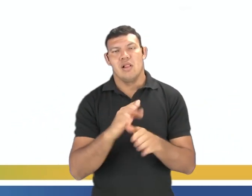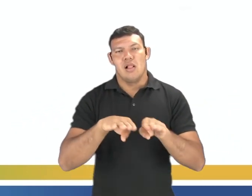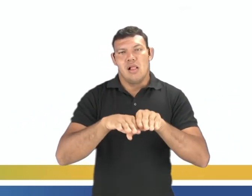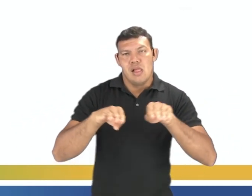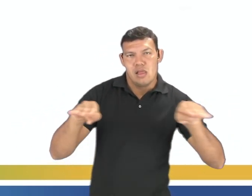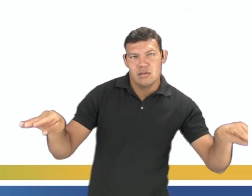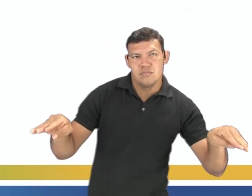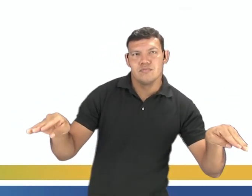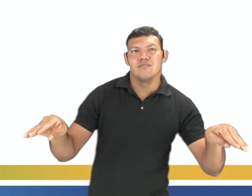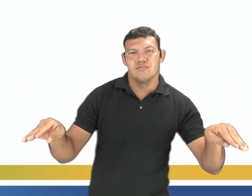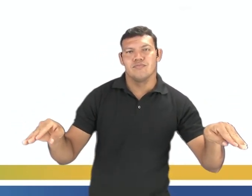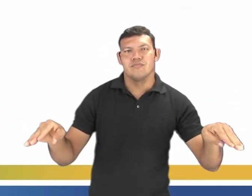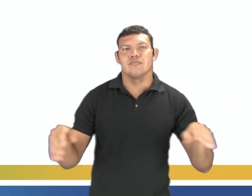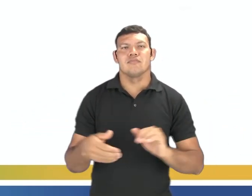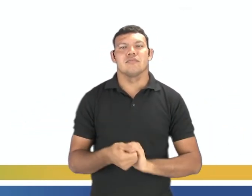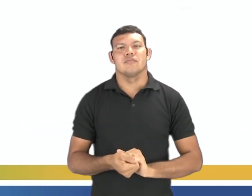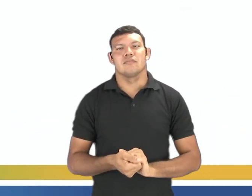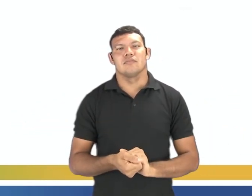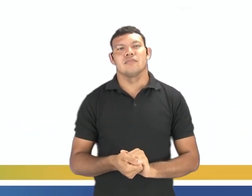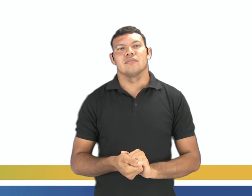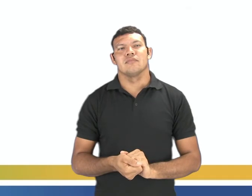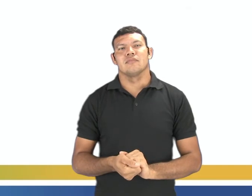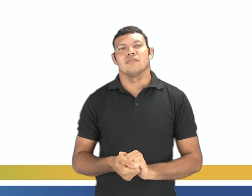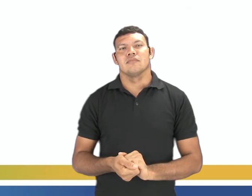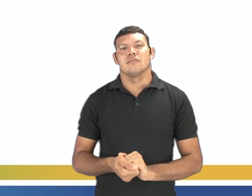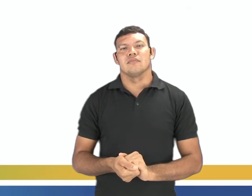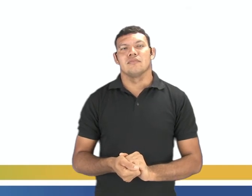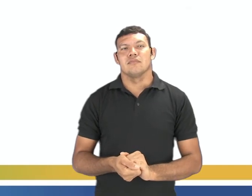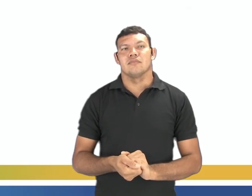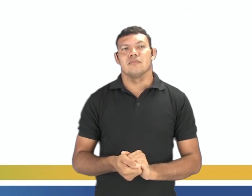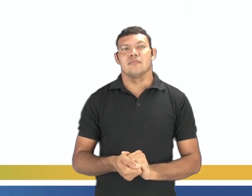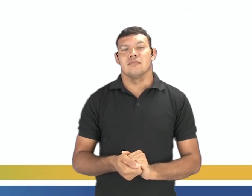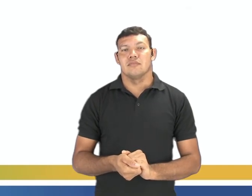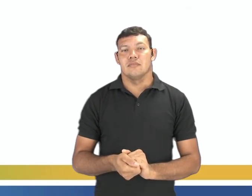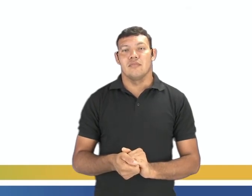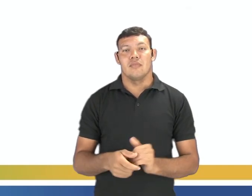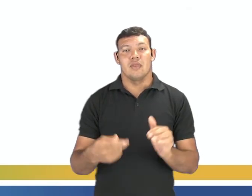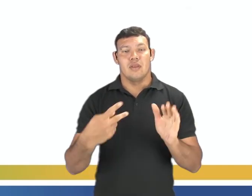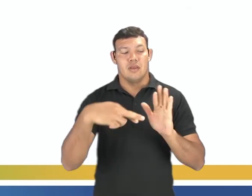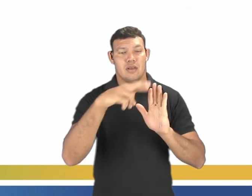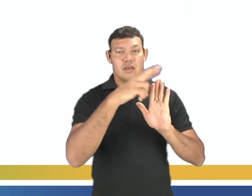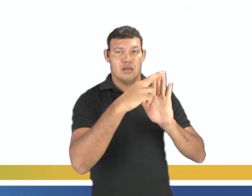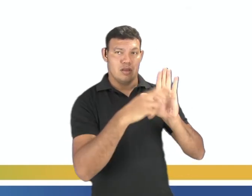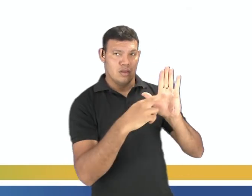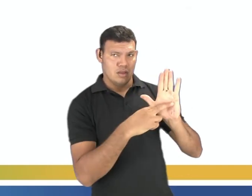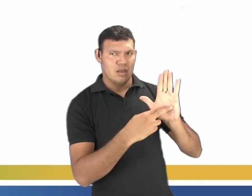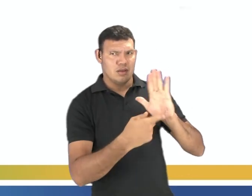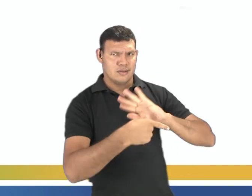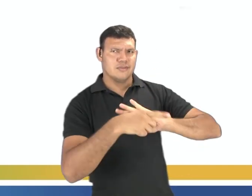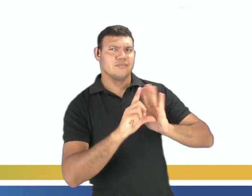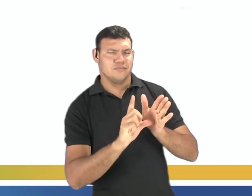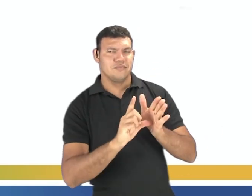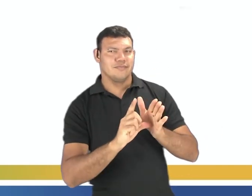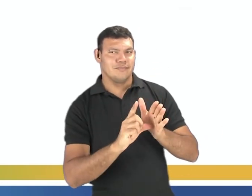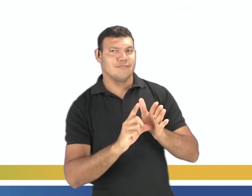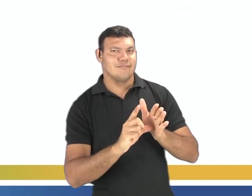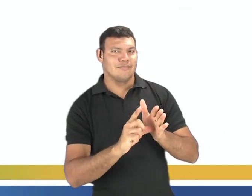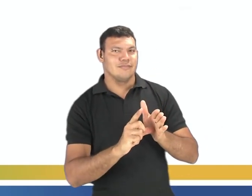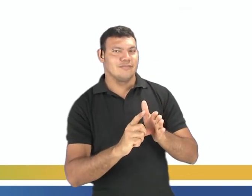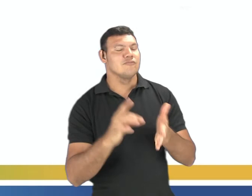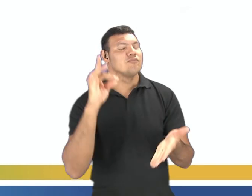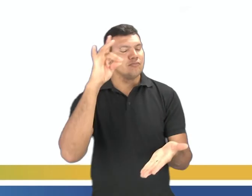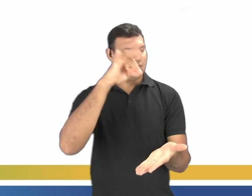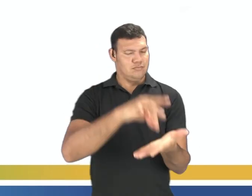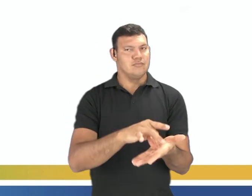um plano qual que é uma reta fora dela então é pela propriedade anterior que nós vamos